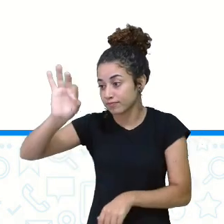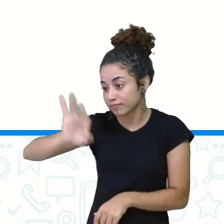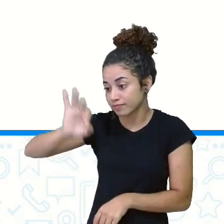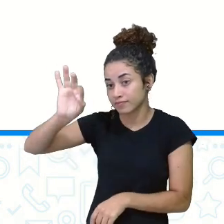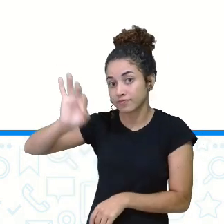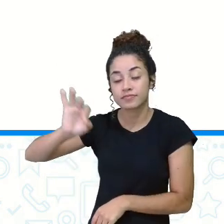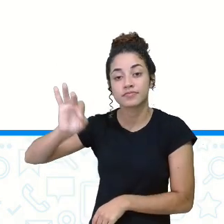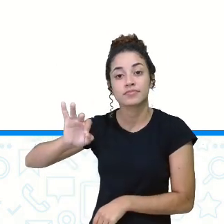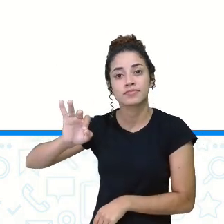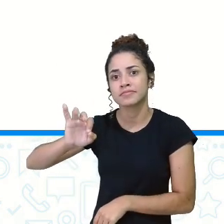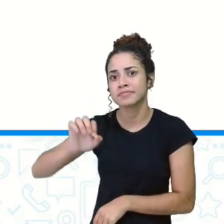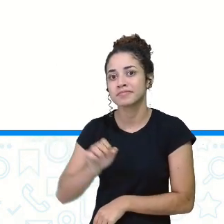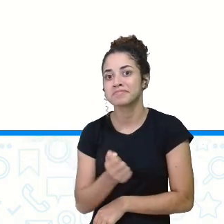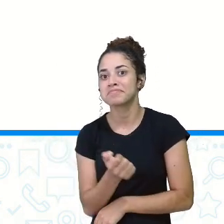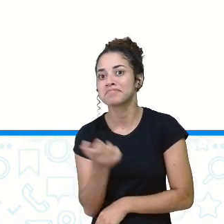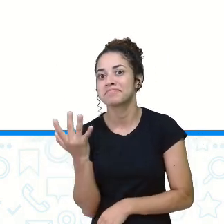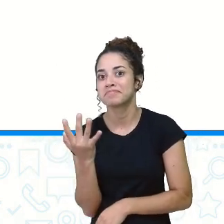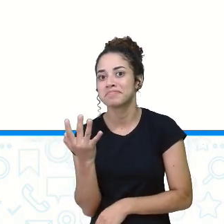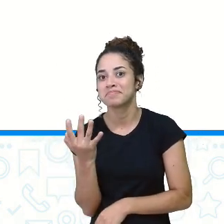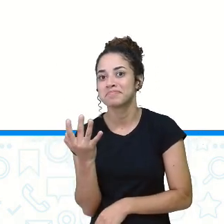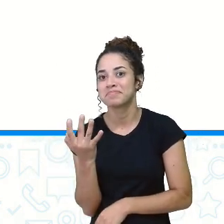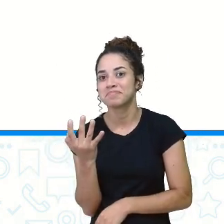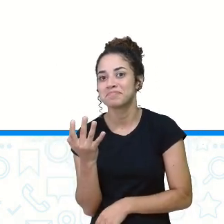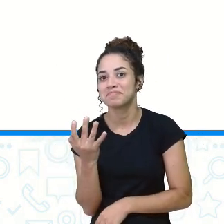valor da porcentagem.